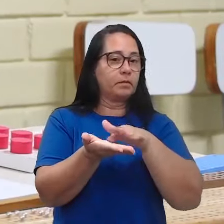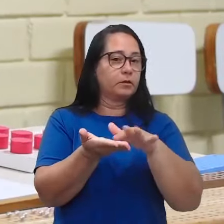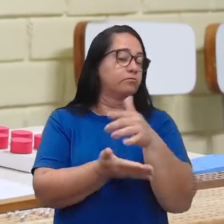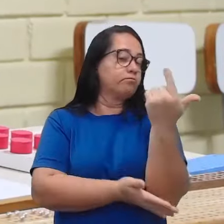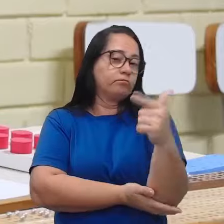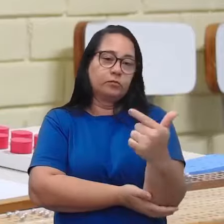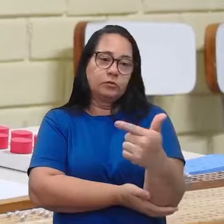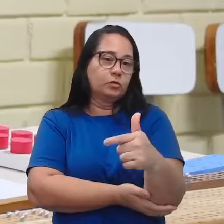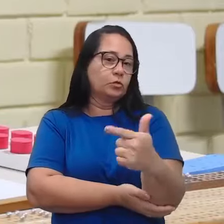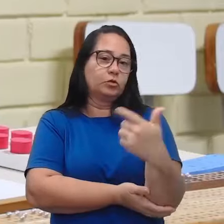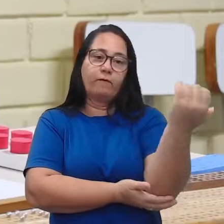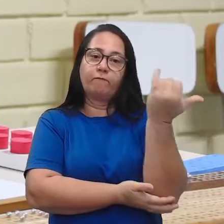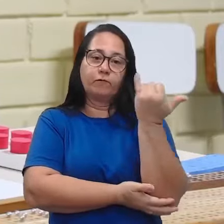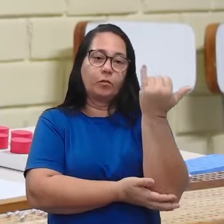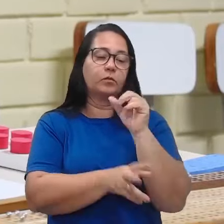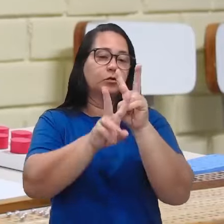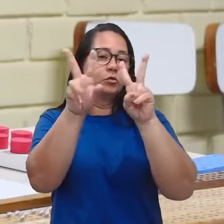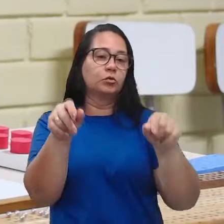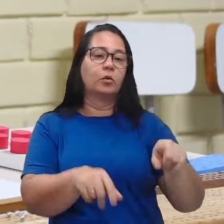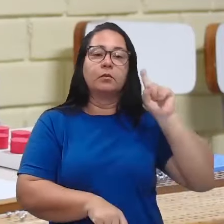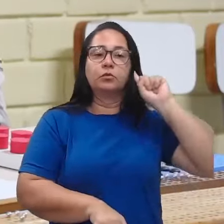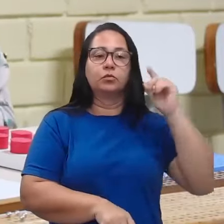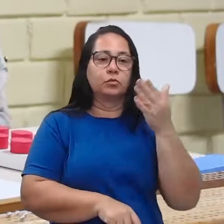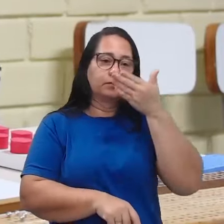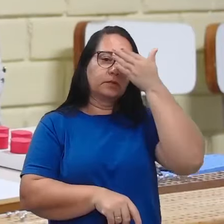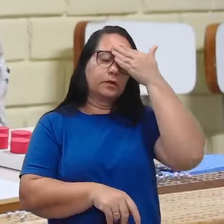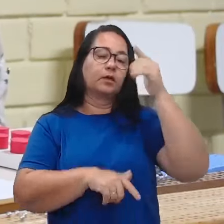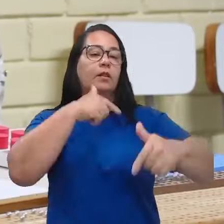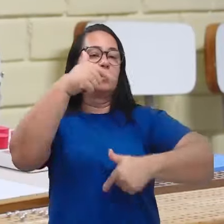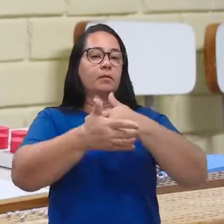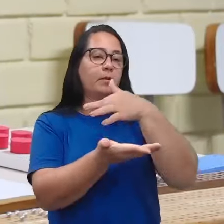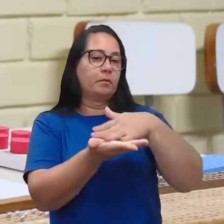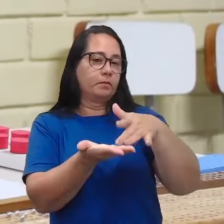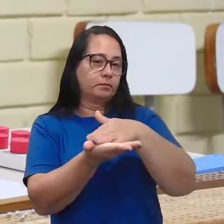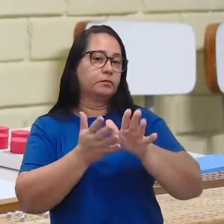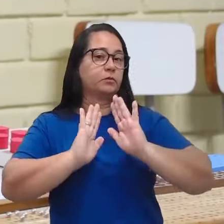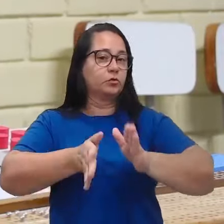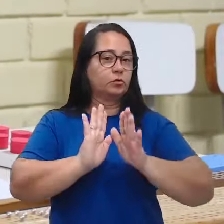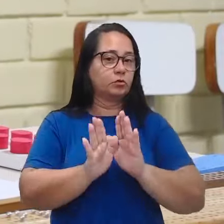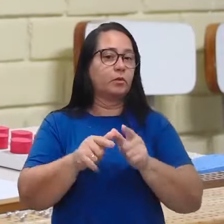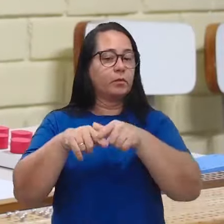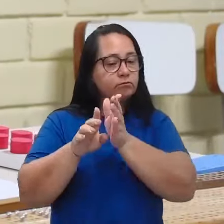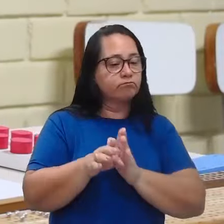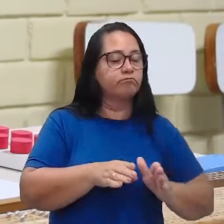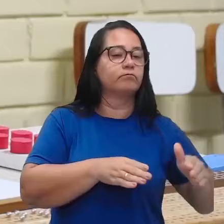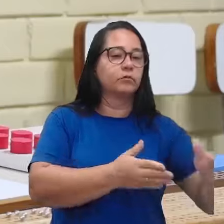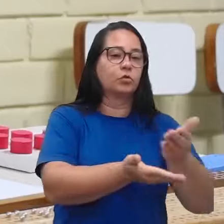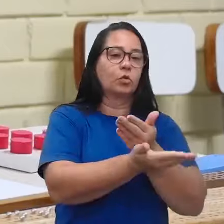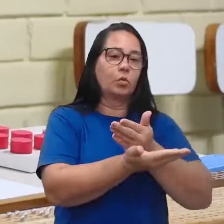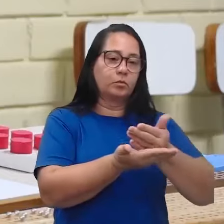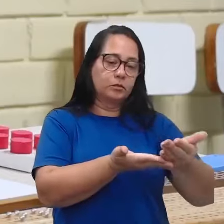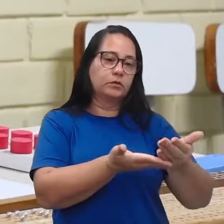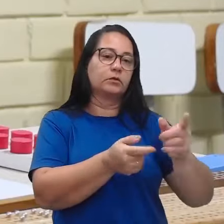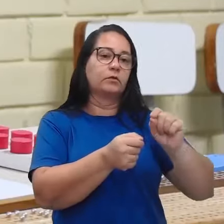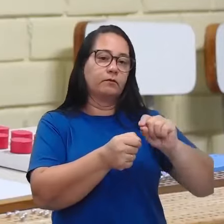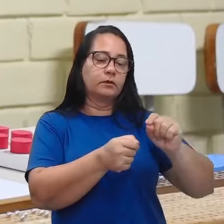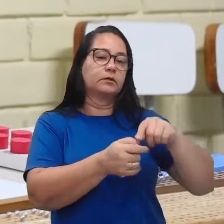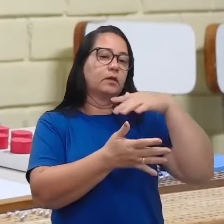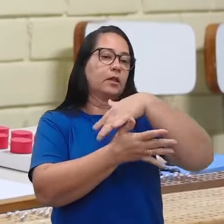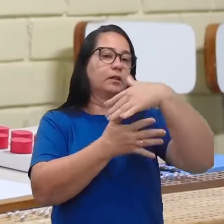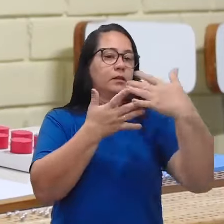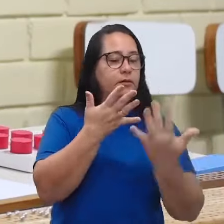tive essa informação sobre a surdocegueira. Então, eu trabalhava com o braile e, paralelo, comecei a fazer cursos de Libras